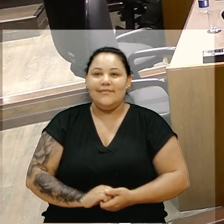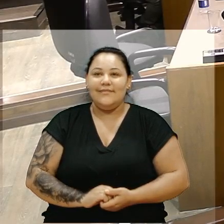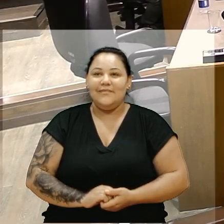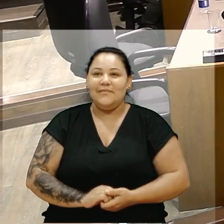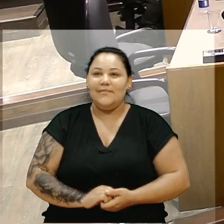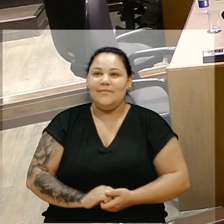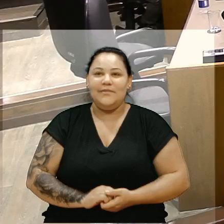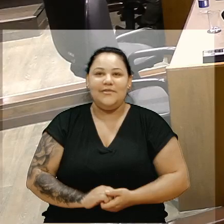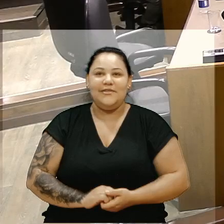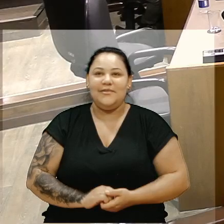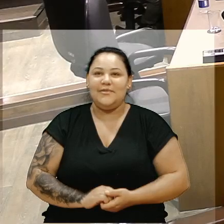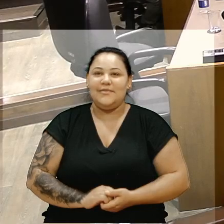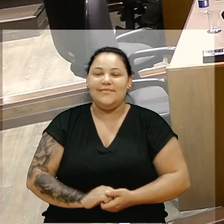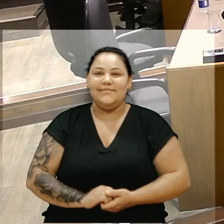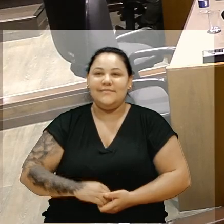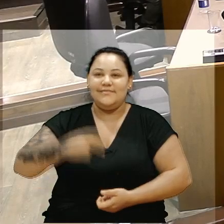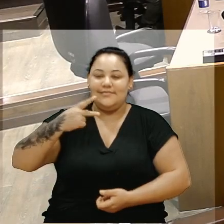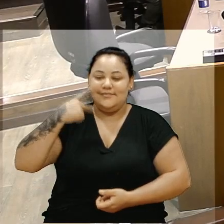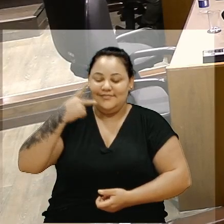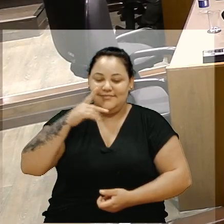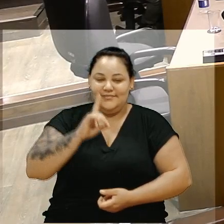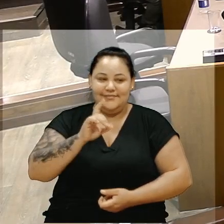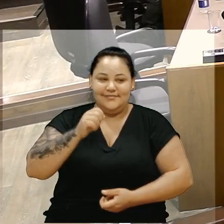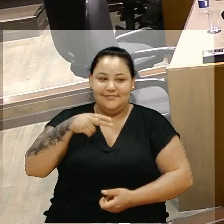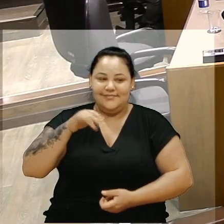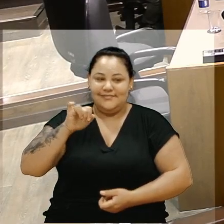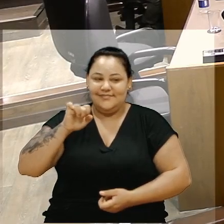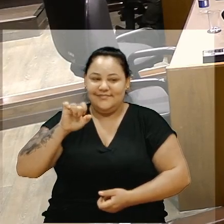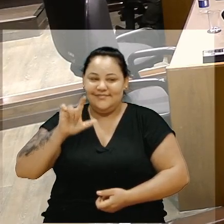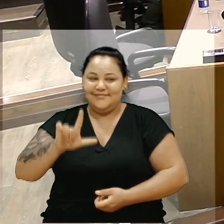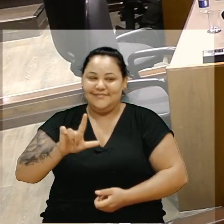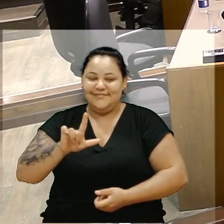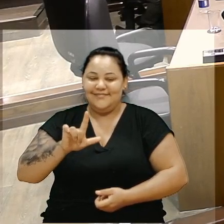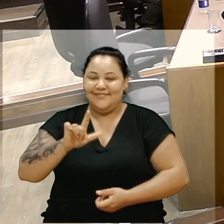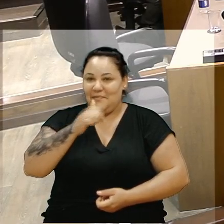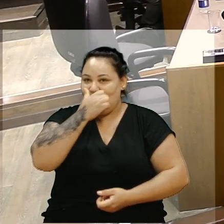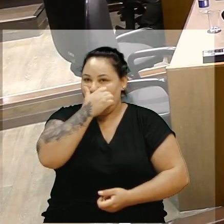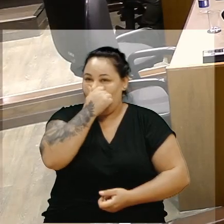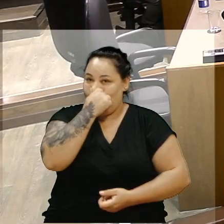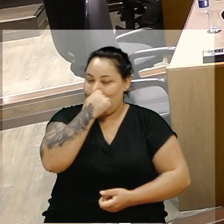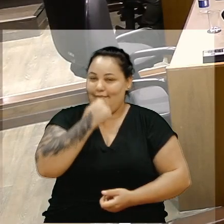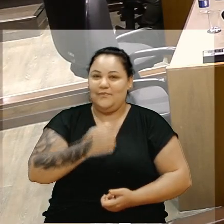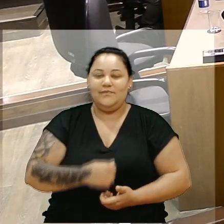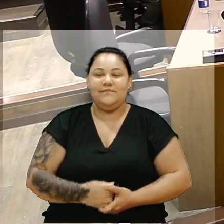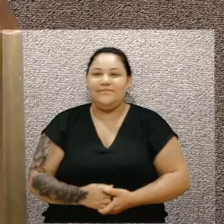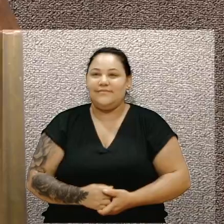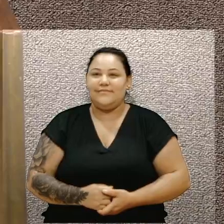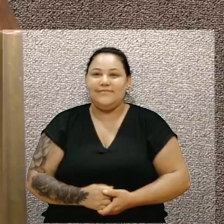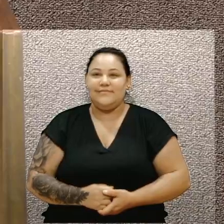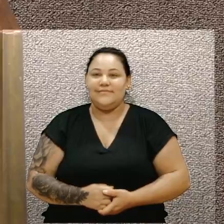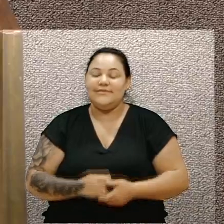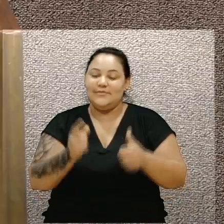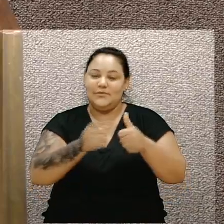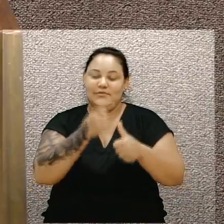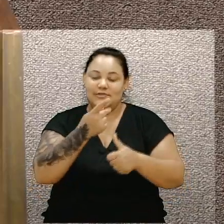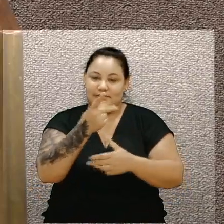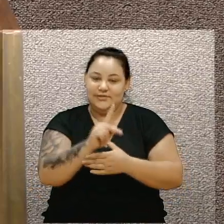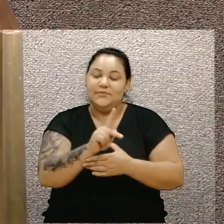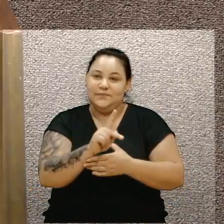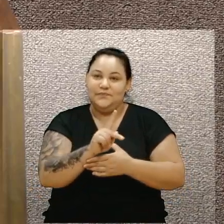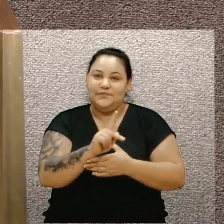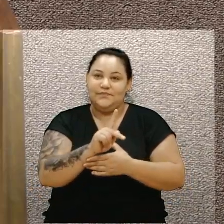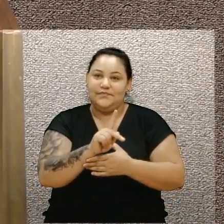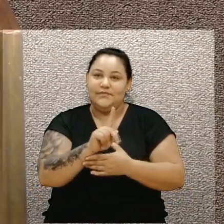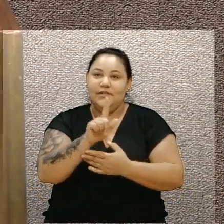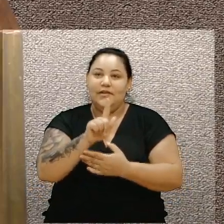Vereador Daniel, parabéns pela sua fala hoje no Grande Expediente, que é a primeira. E até